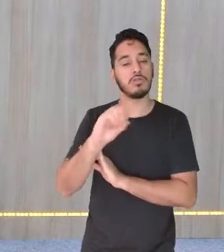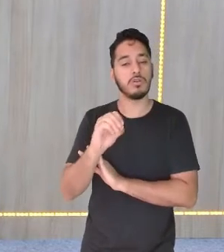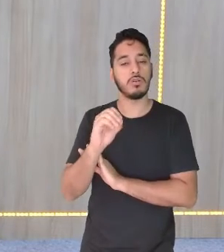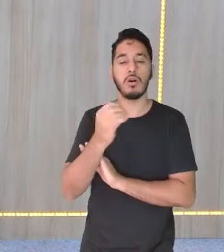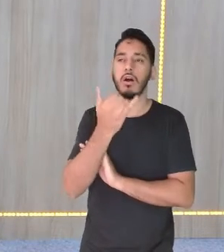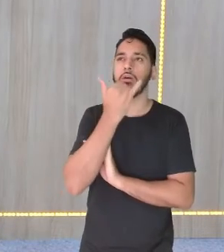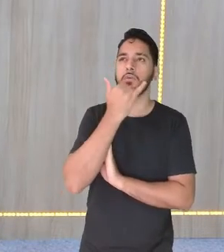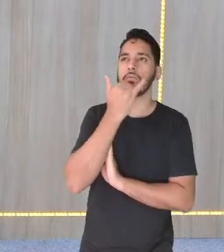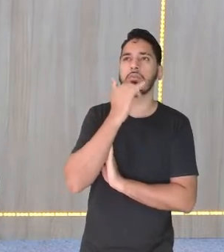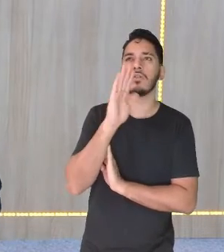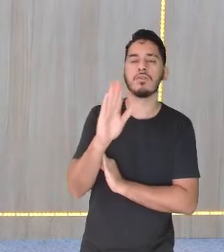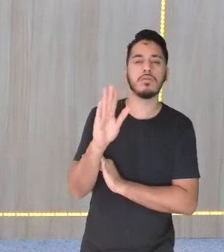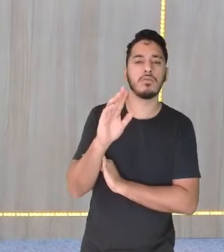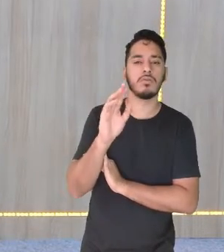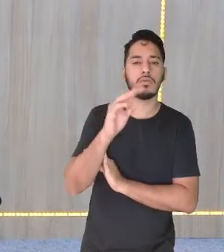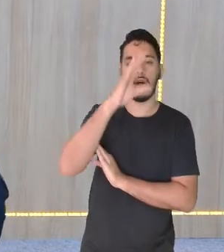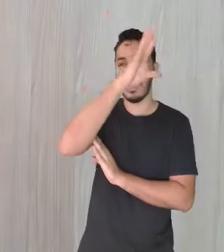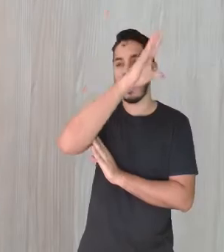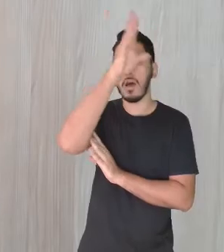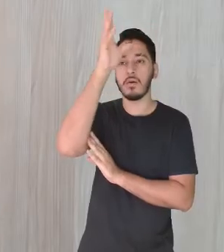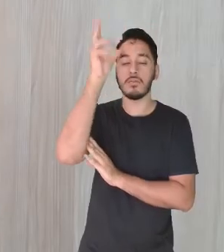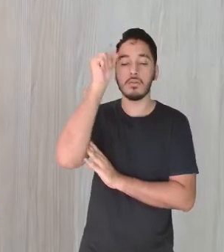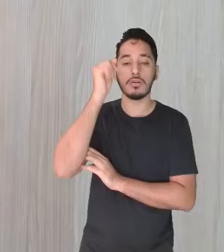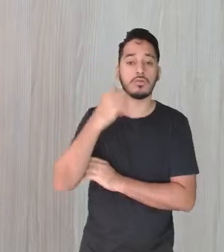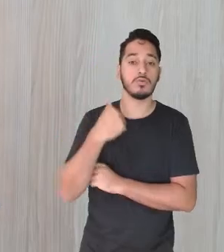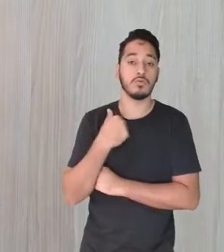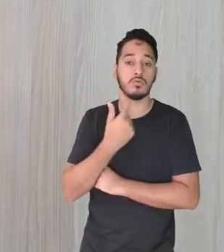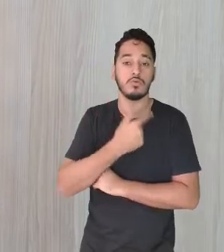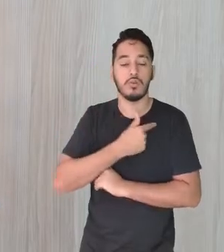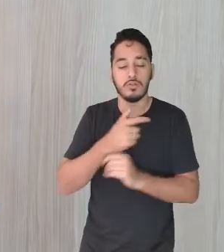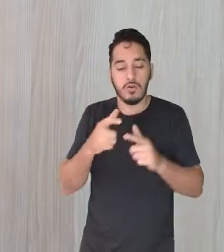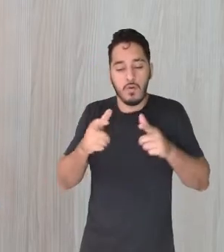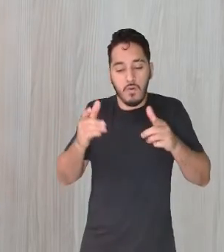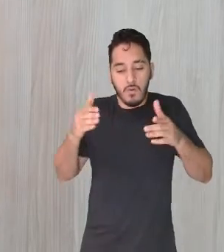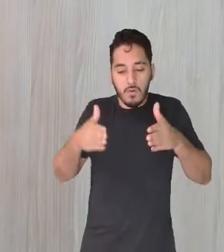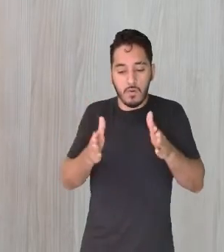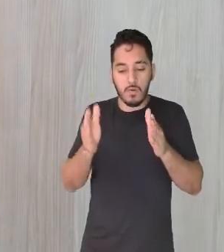perdão. Amazonas, nosso grande rio.